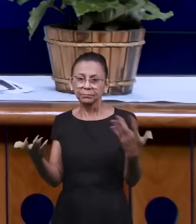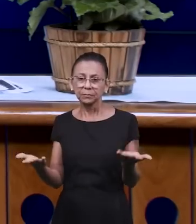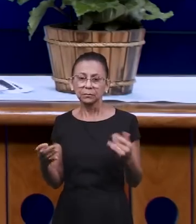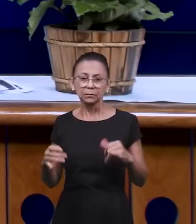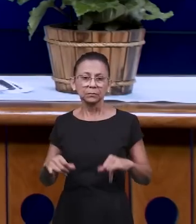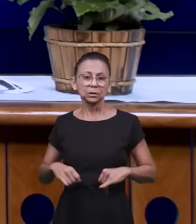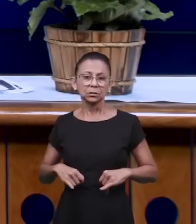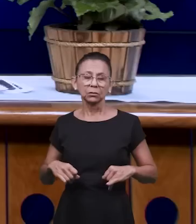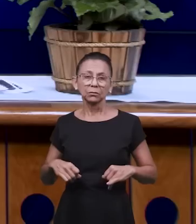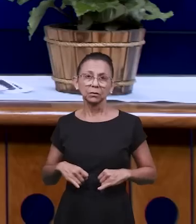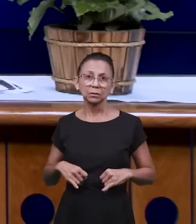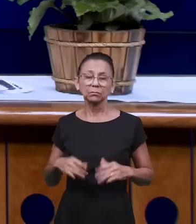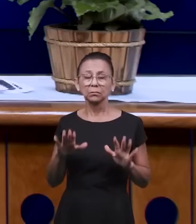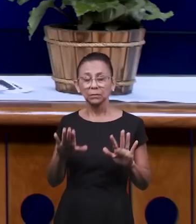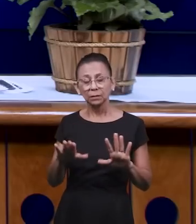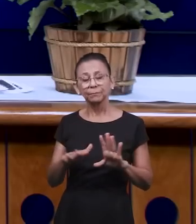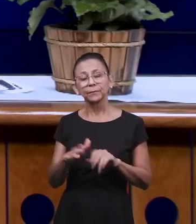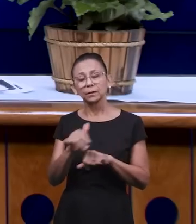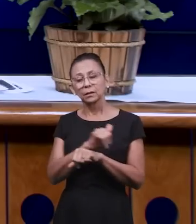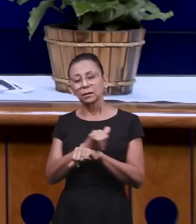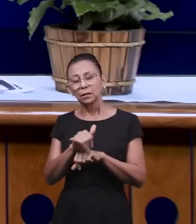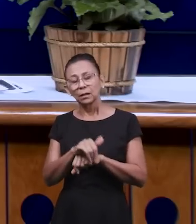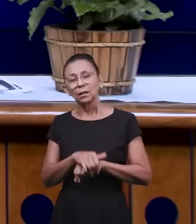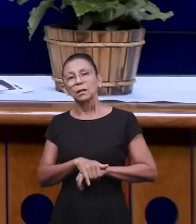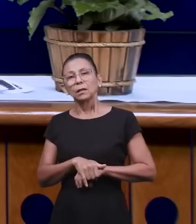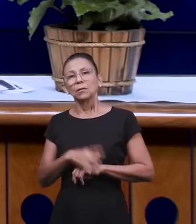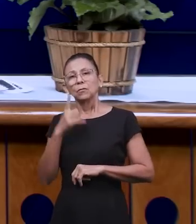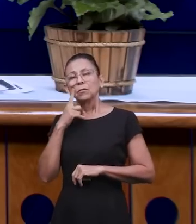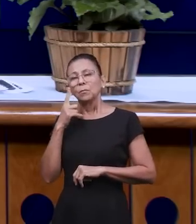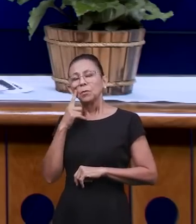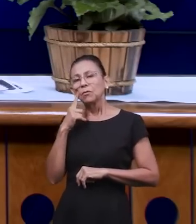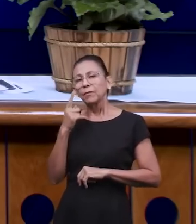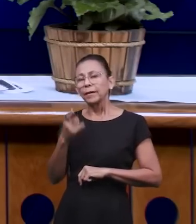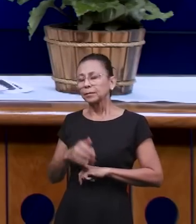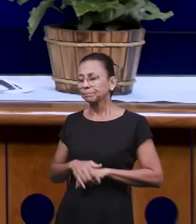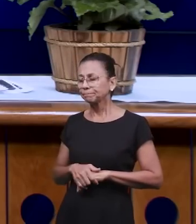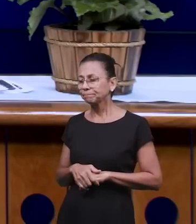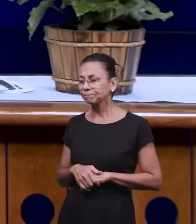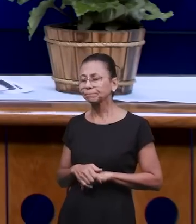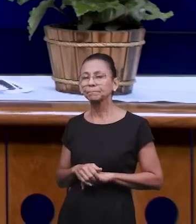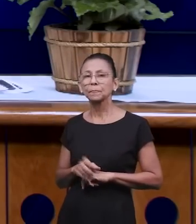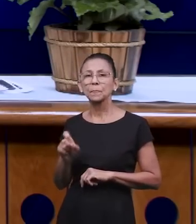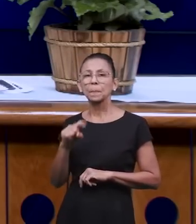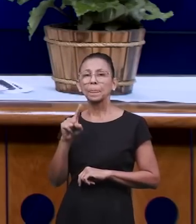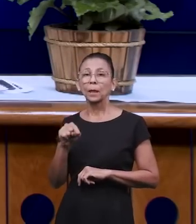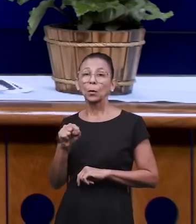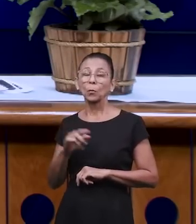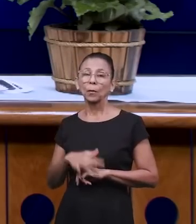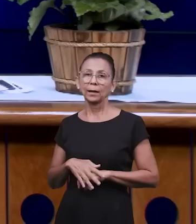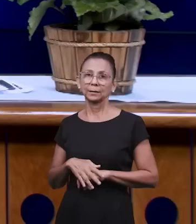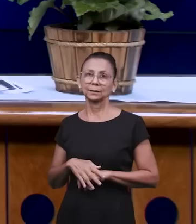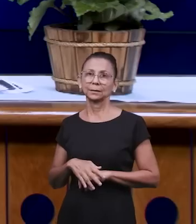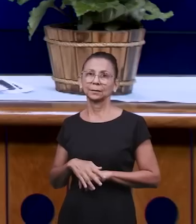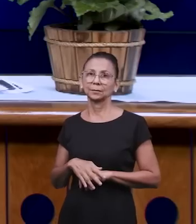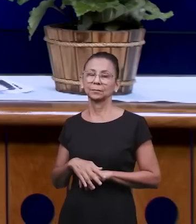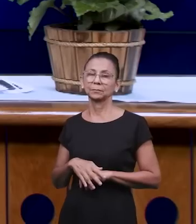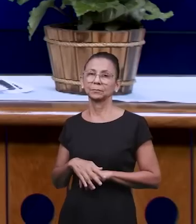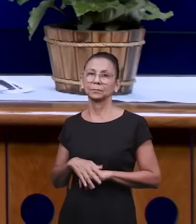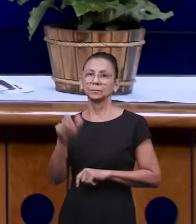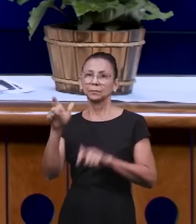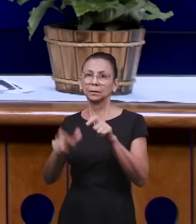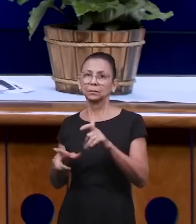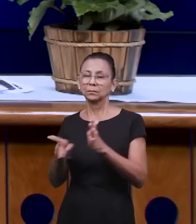judeus na Alemanha há mais de 20 gerações. Chegou um dia e foi convidado a tomar um prato de comida, uma muda de roupa. O destino foi